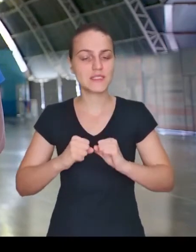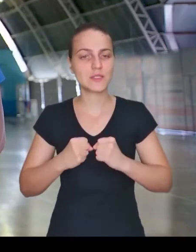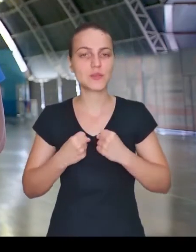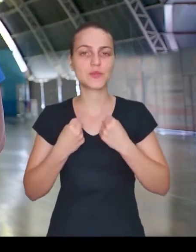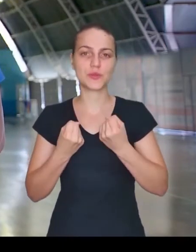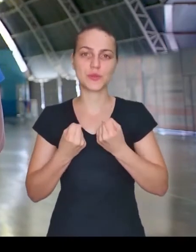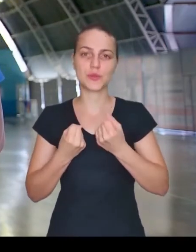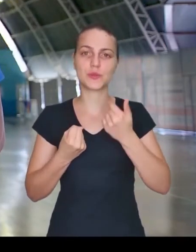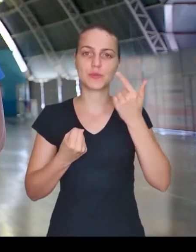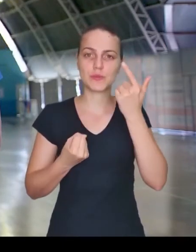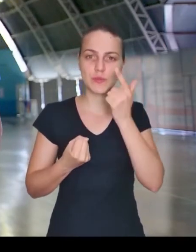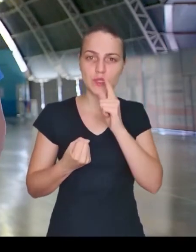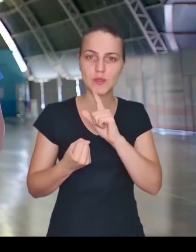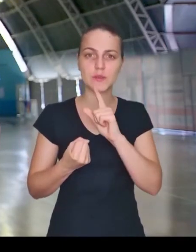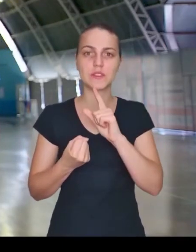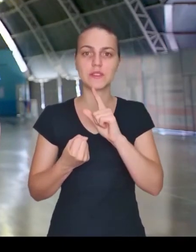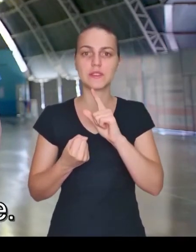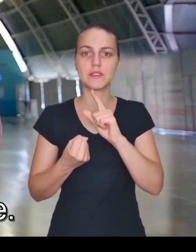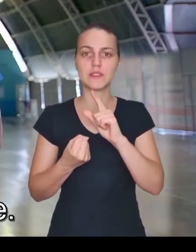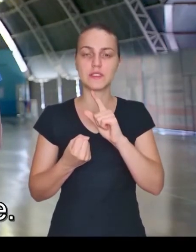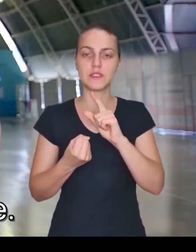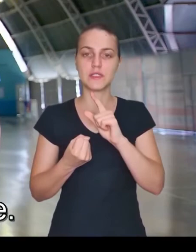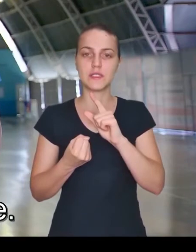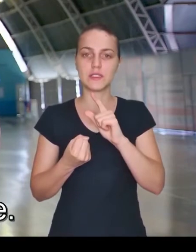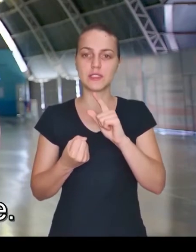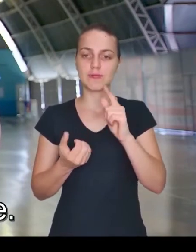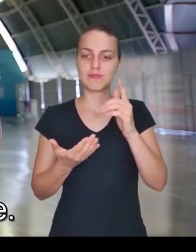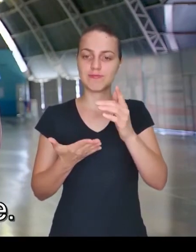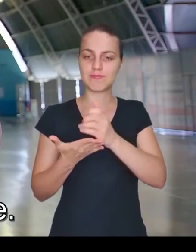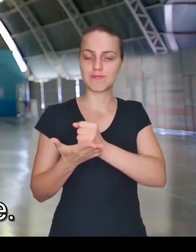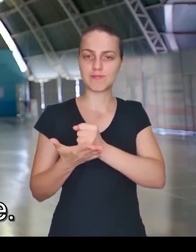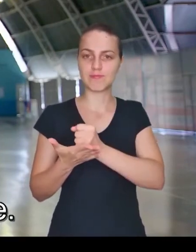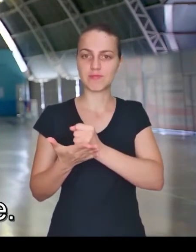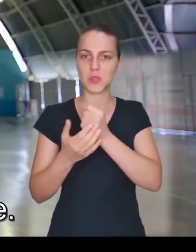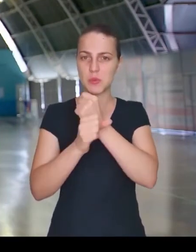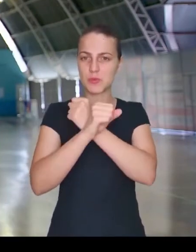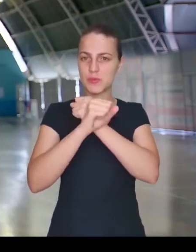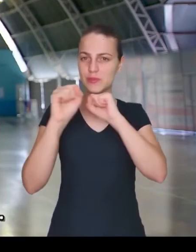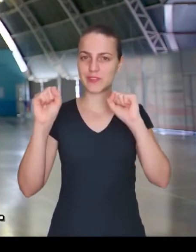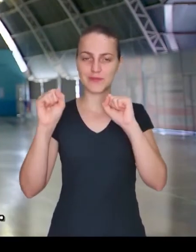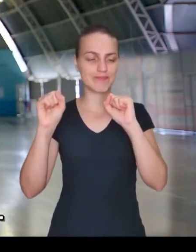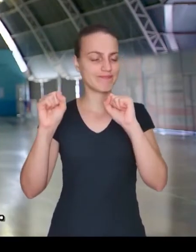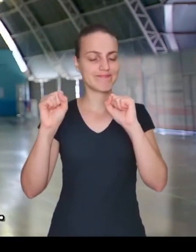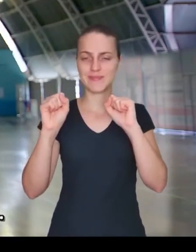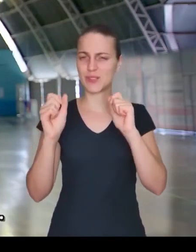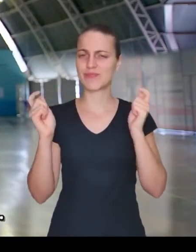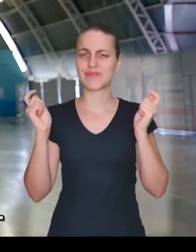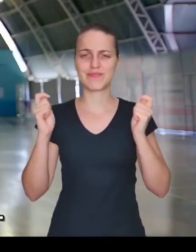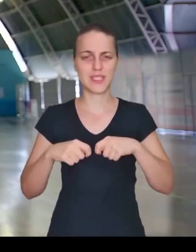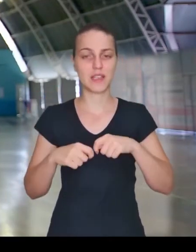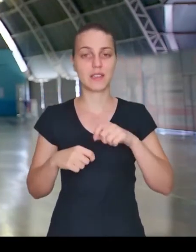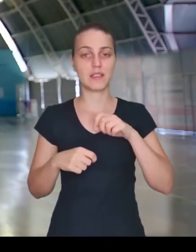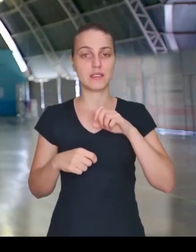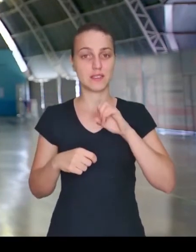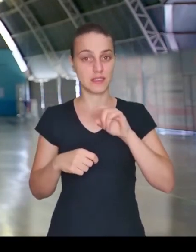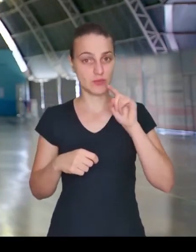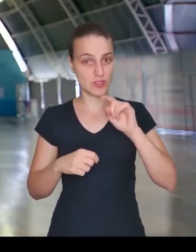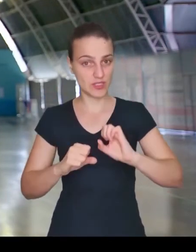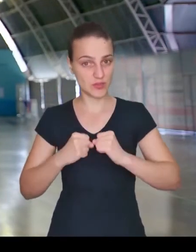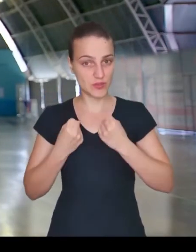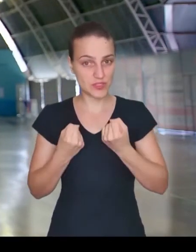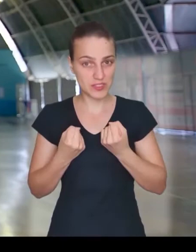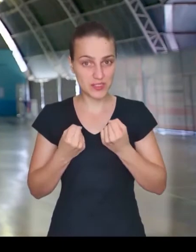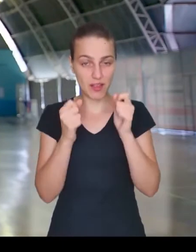de vontade para fazer as coisas. Em questão de impossível, não existe. Tudo é possível, tudo é possível. Se você tiver força